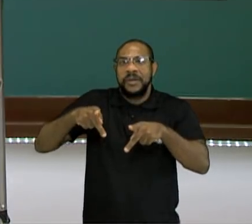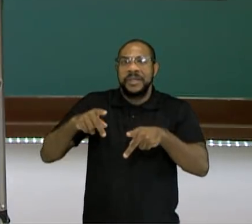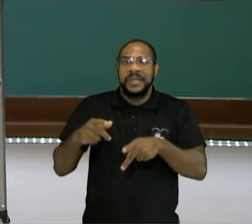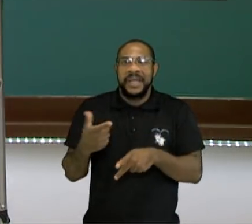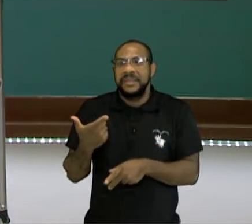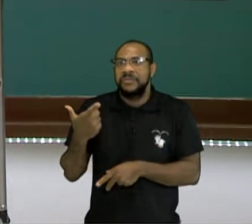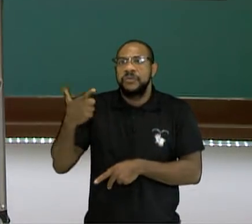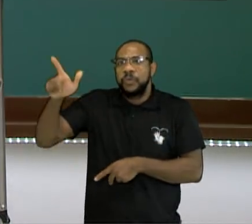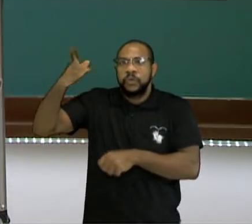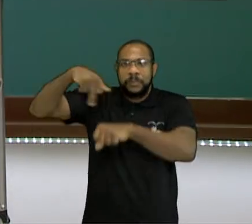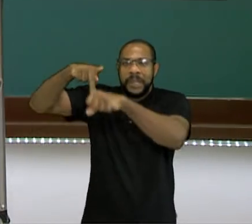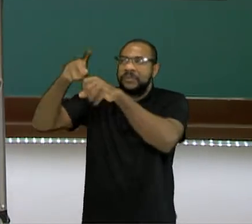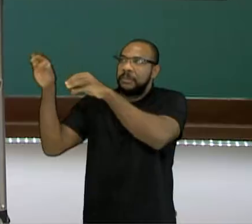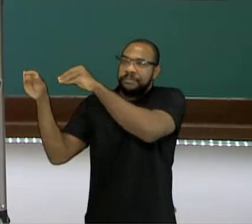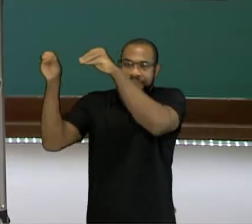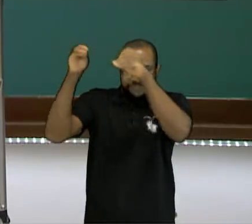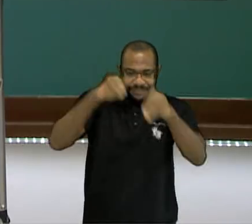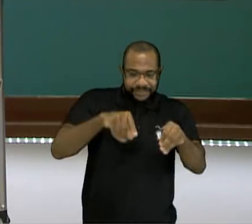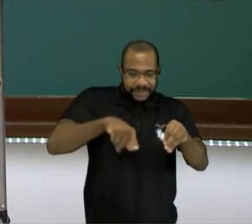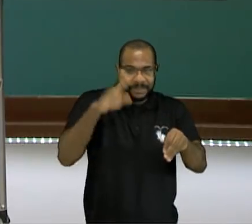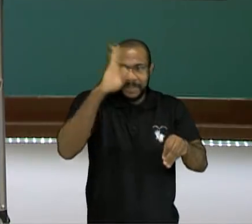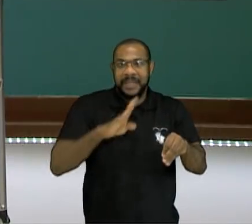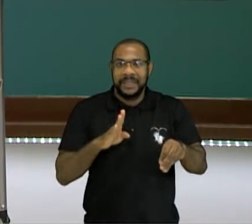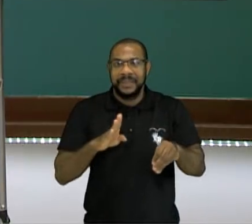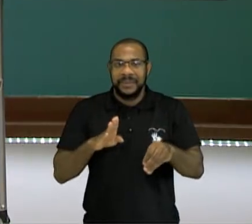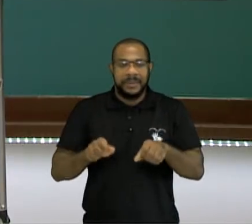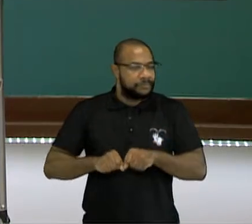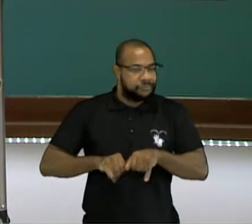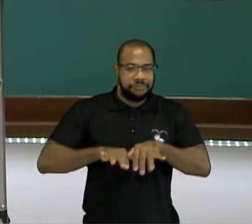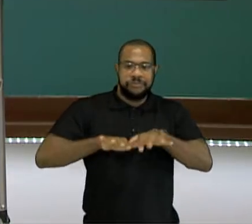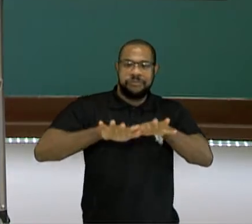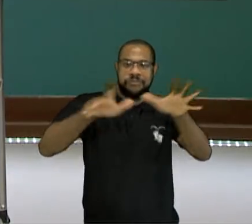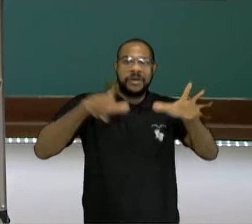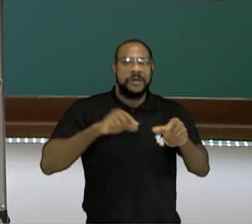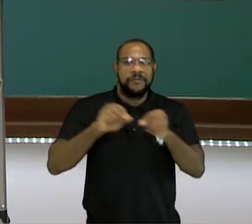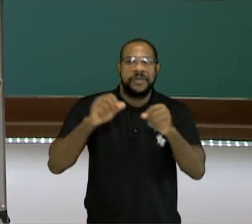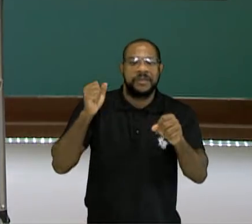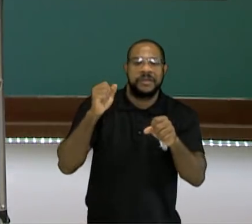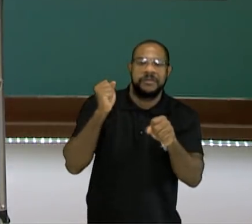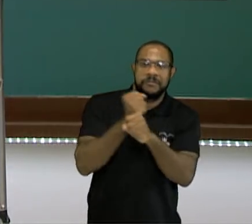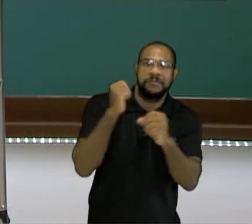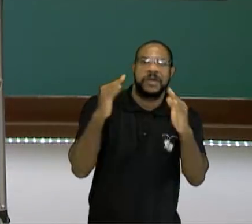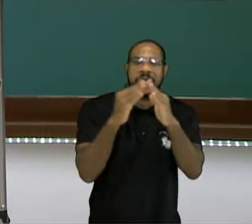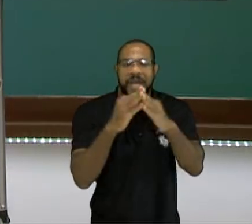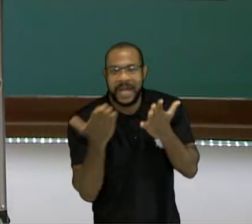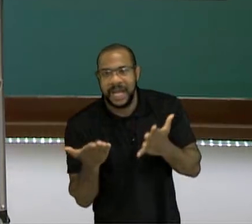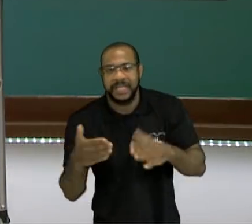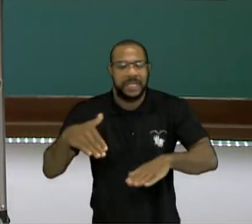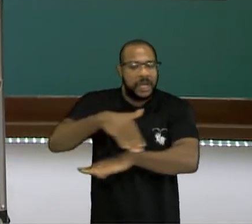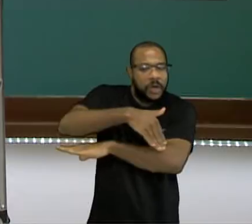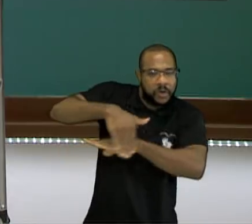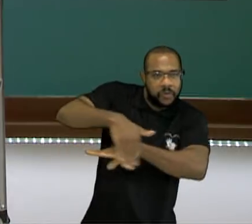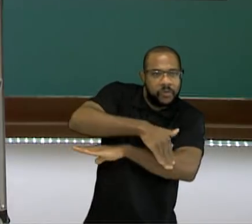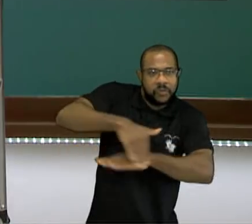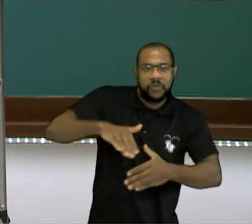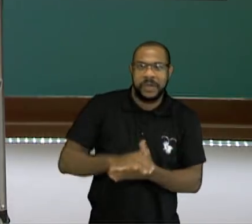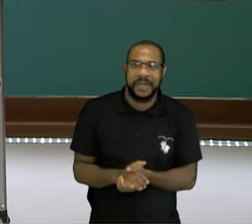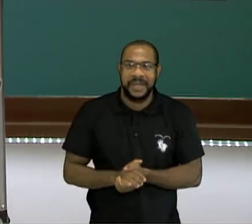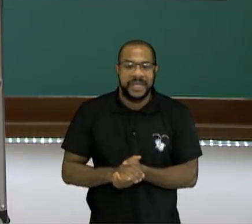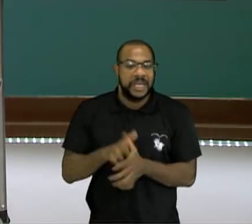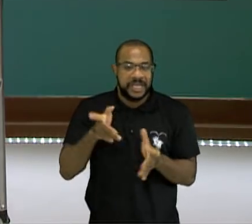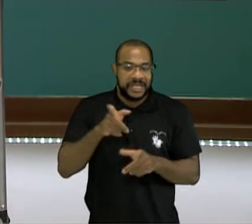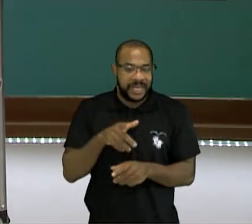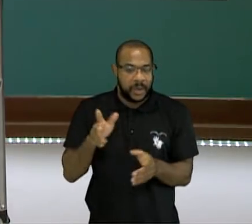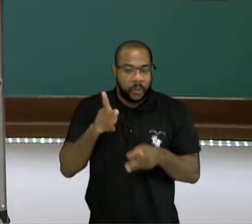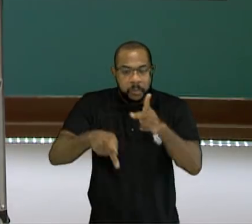ocuparam diferentes porções do território. E ali construíram suas casas, fizeram ruas, daquilo que eles já conheciam,